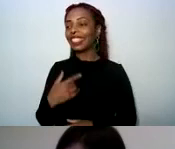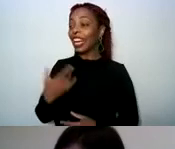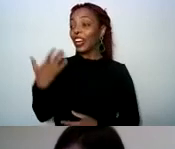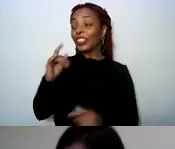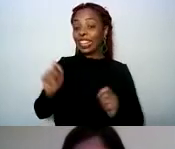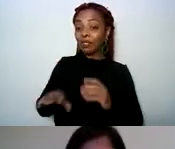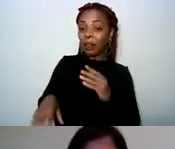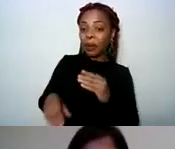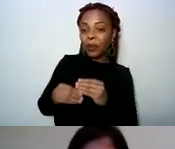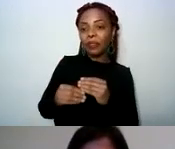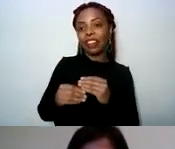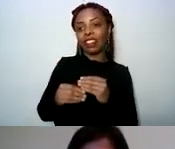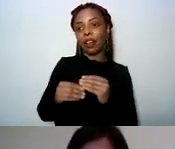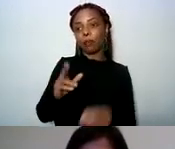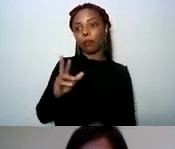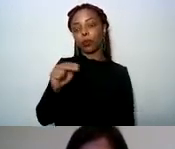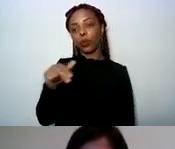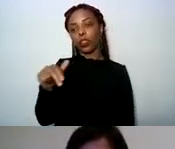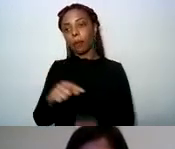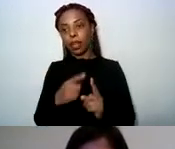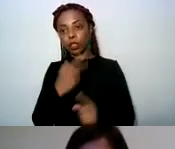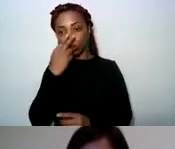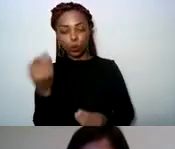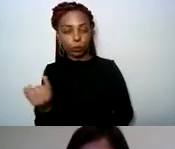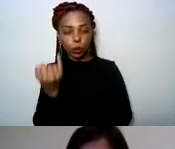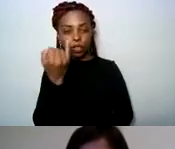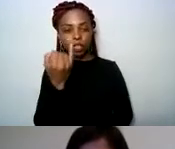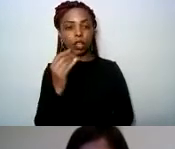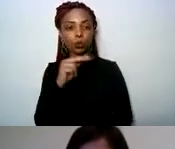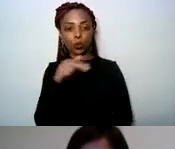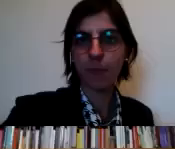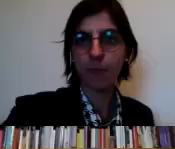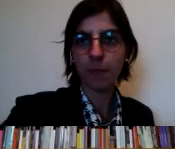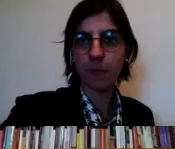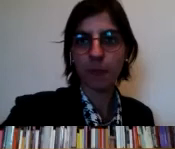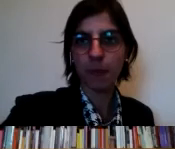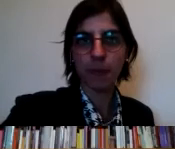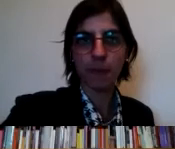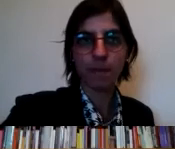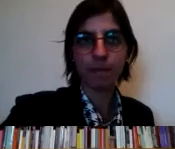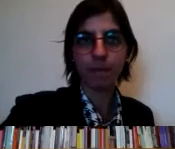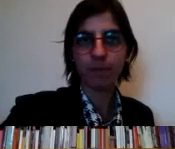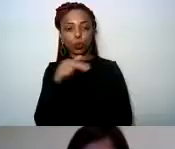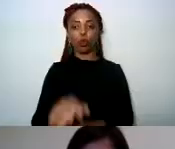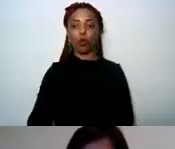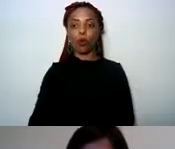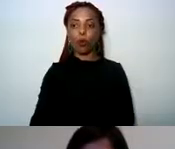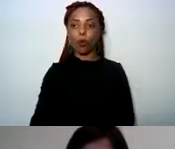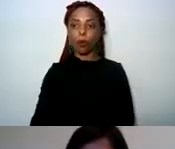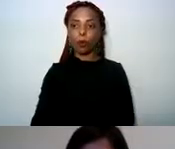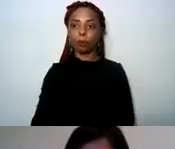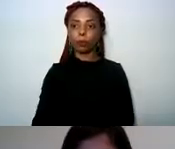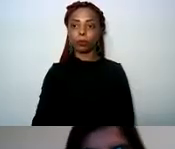eu acho muito importante Bruna o você acabou de falar a gente falar sobre isso né como a professora Manuela